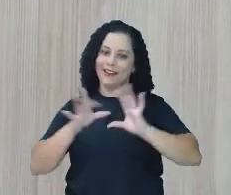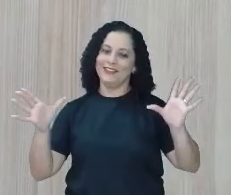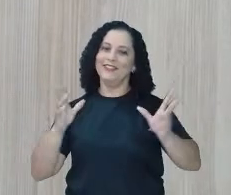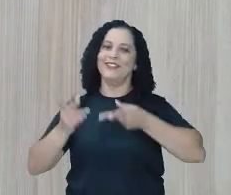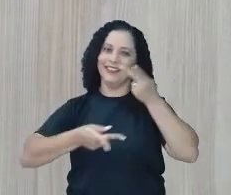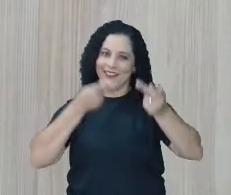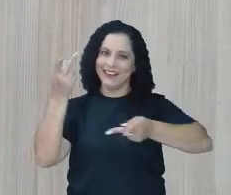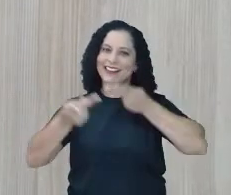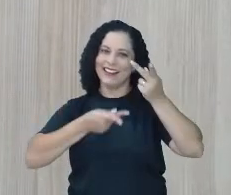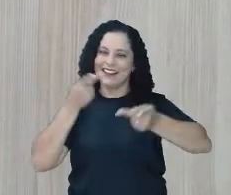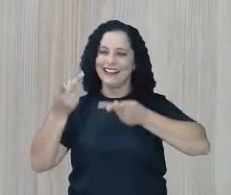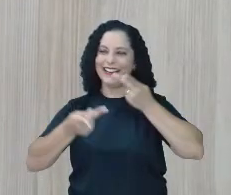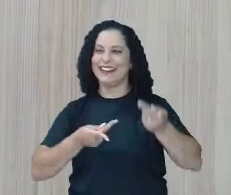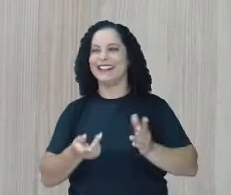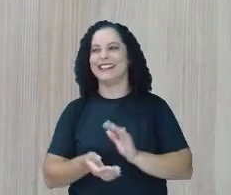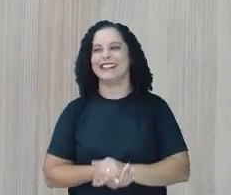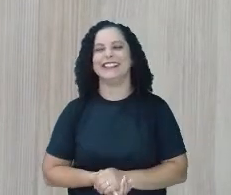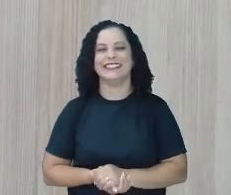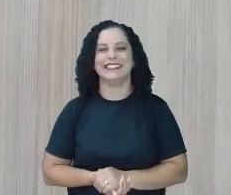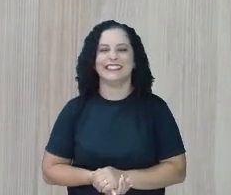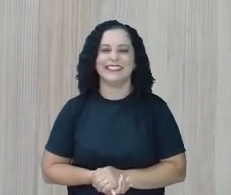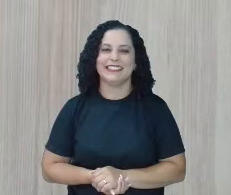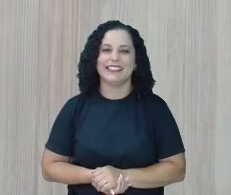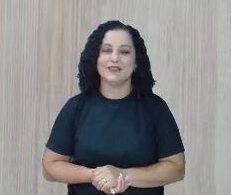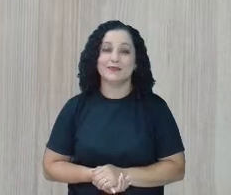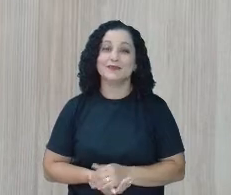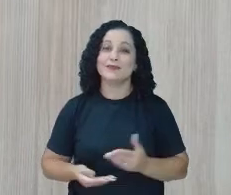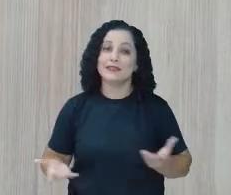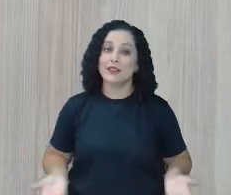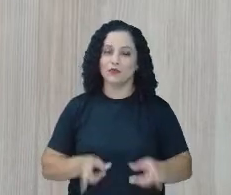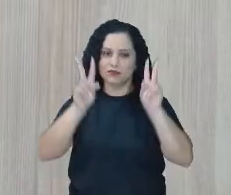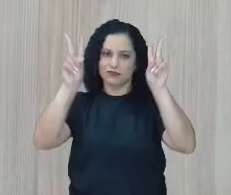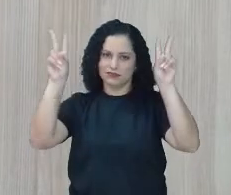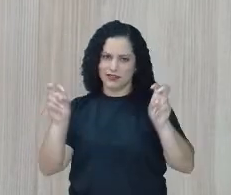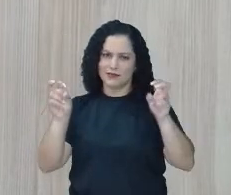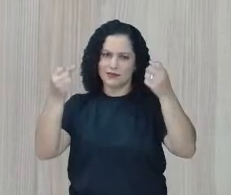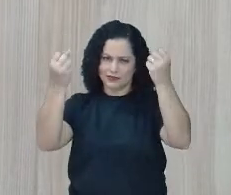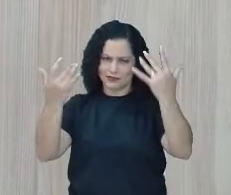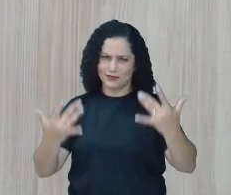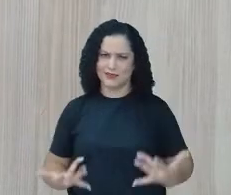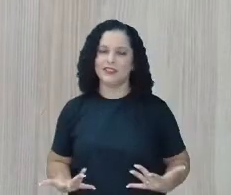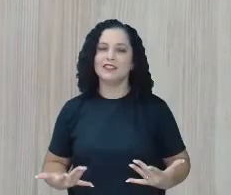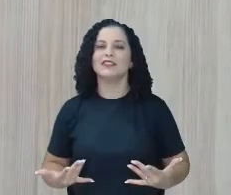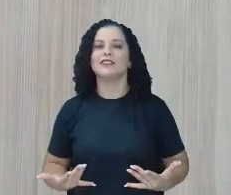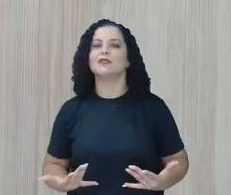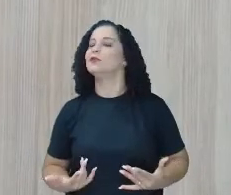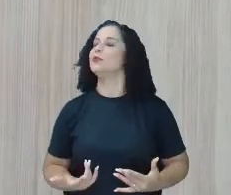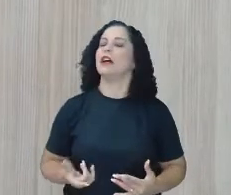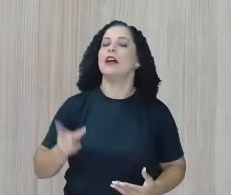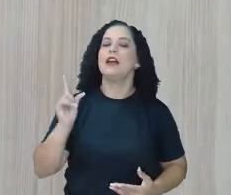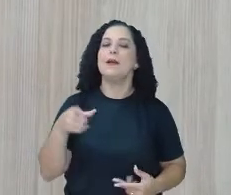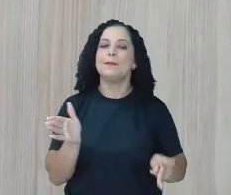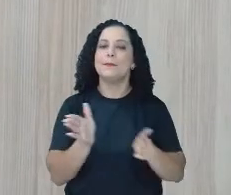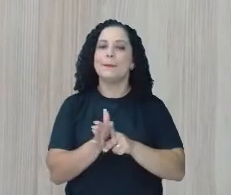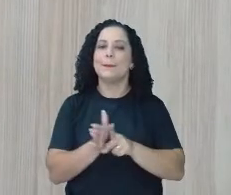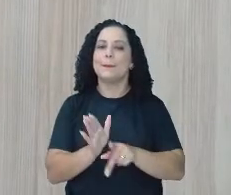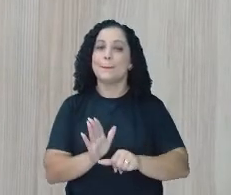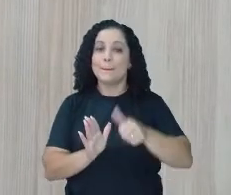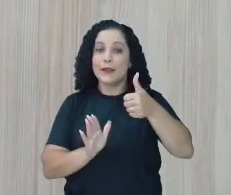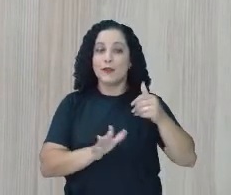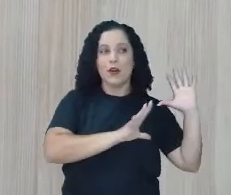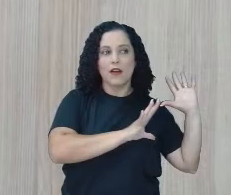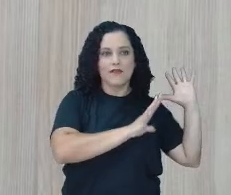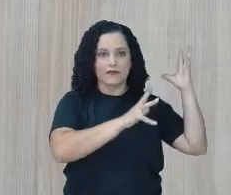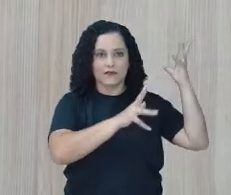Oh. Gente, essa questão aí que Briane está trazendo sobre... ela faz primeiro uma revisão aí